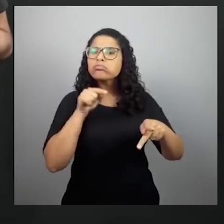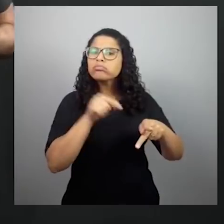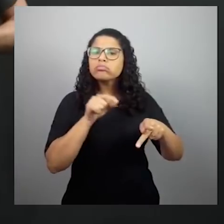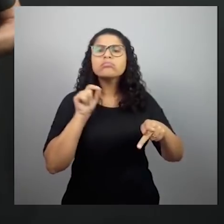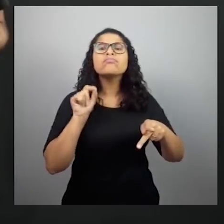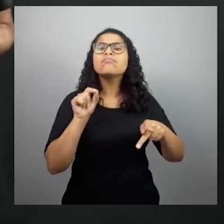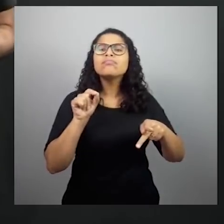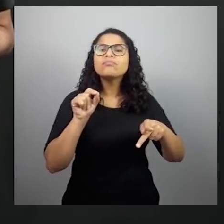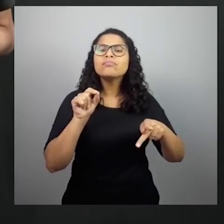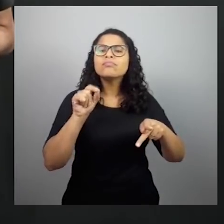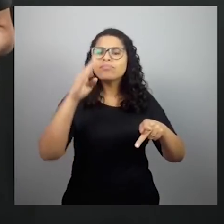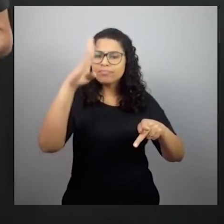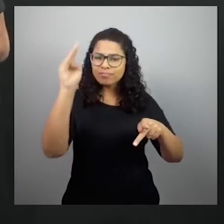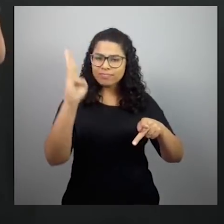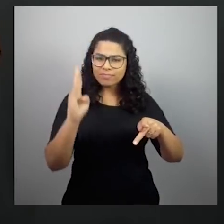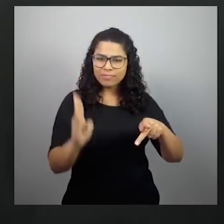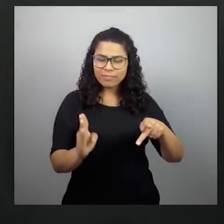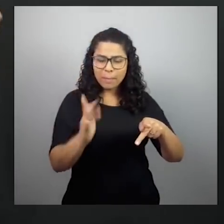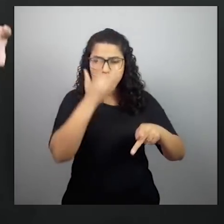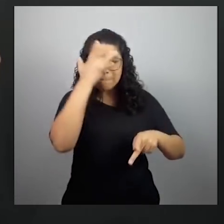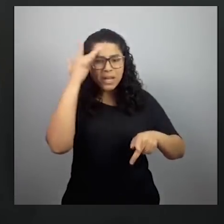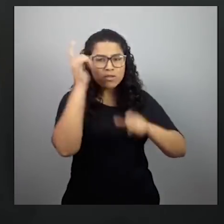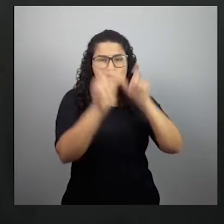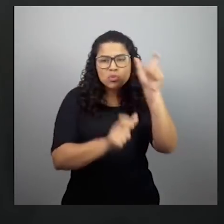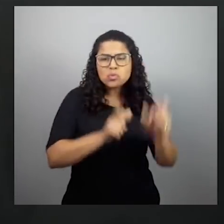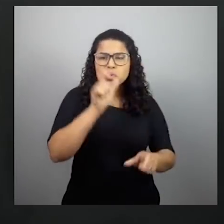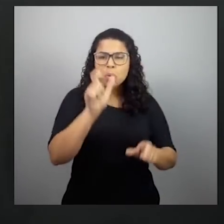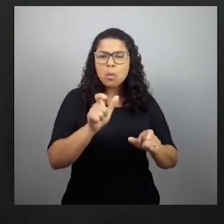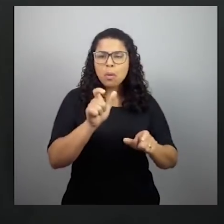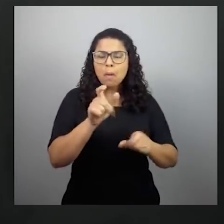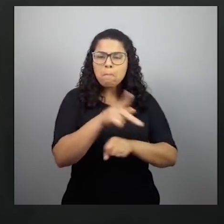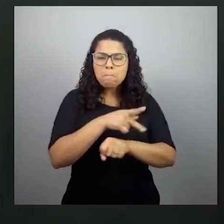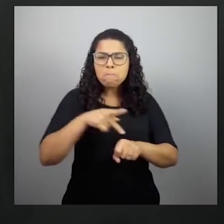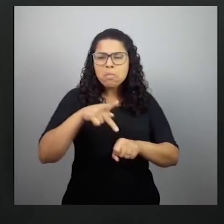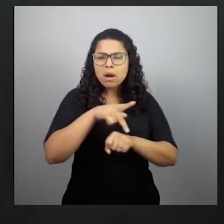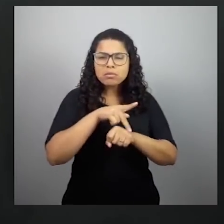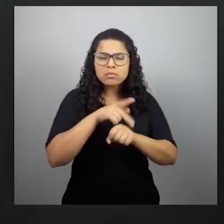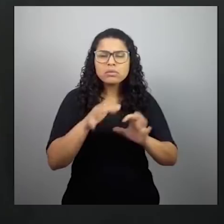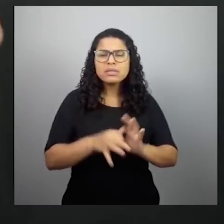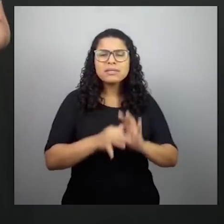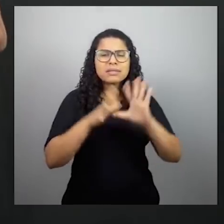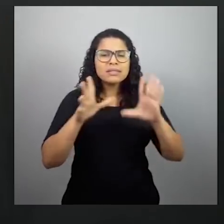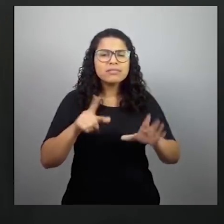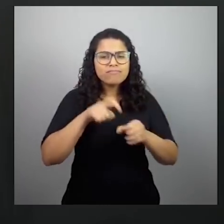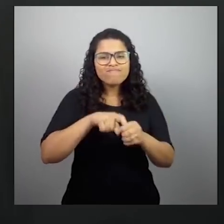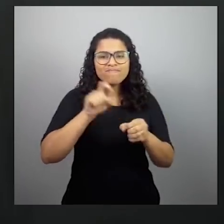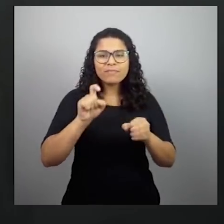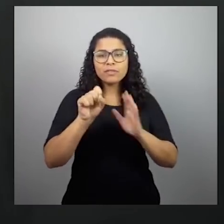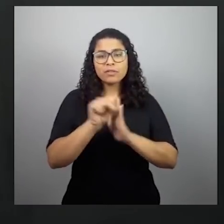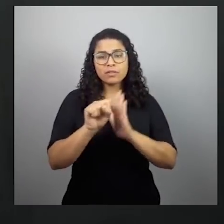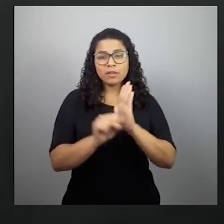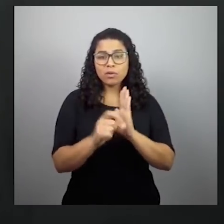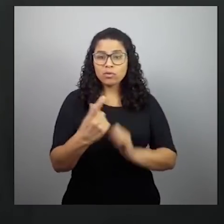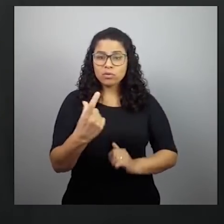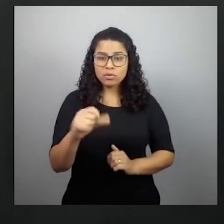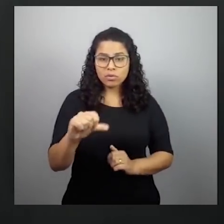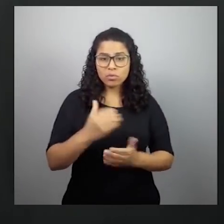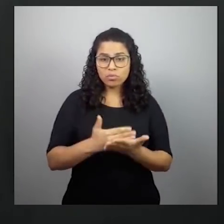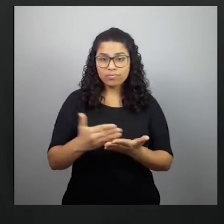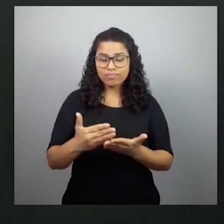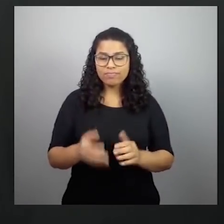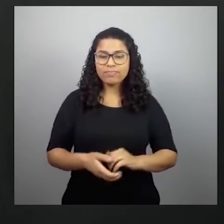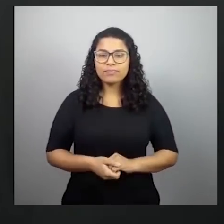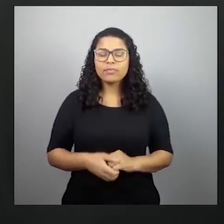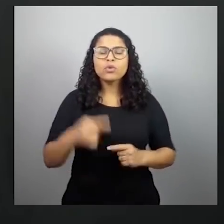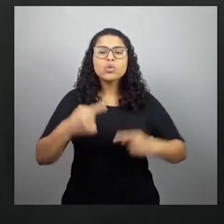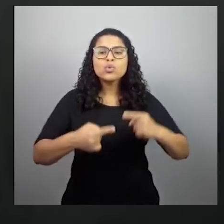pessoas que compõem esse país que se tornou independente no início do século XIX. Essa discussão é importante porque